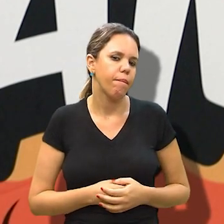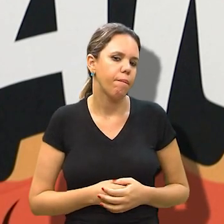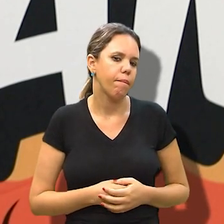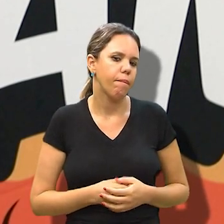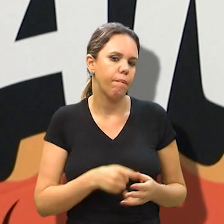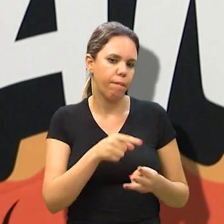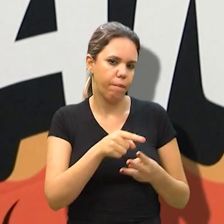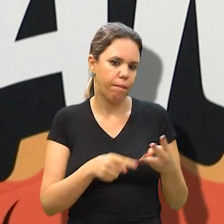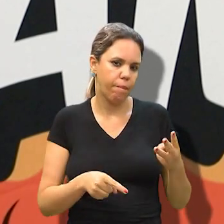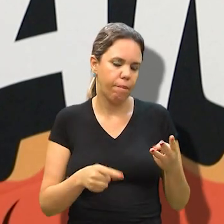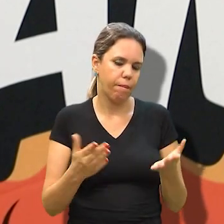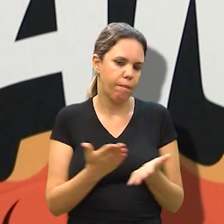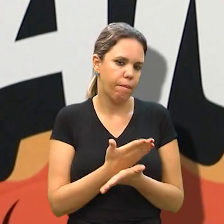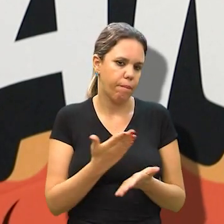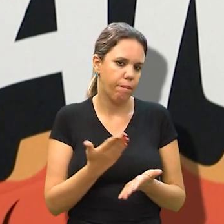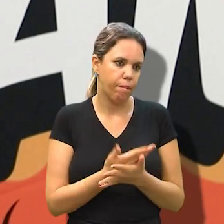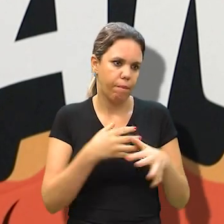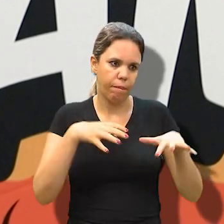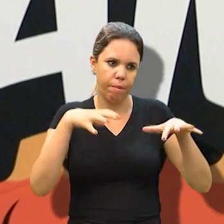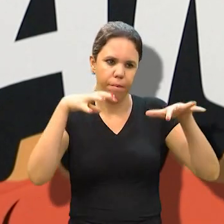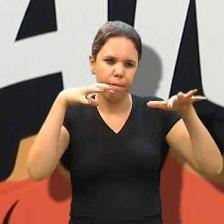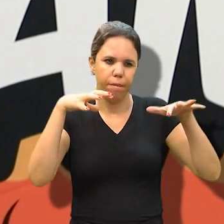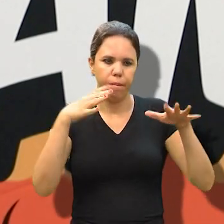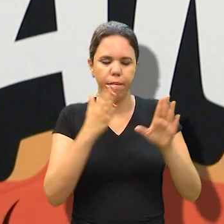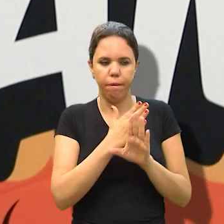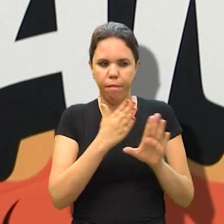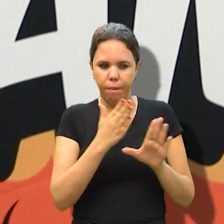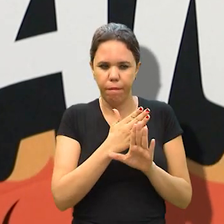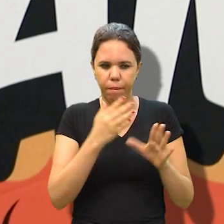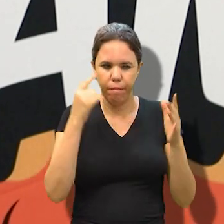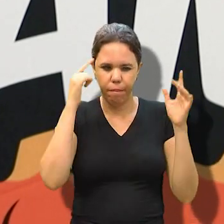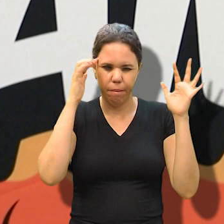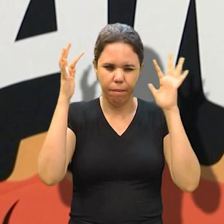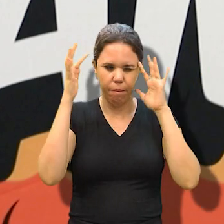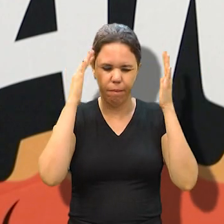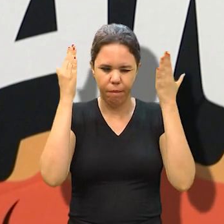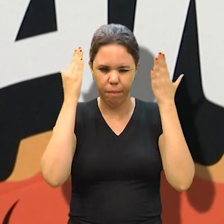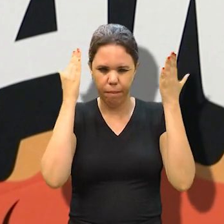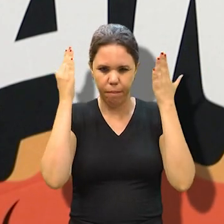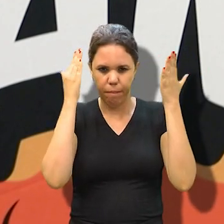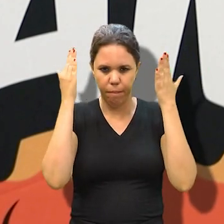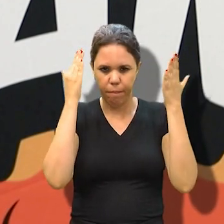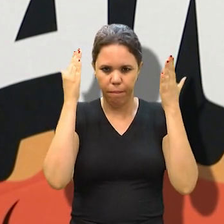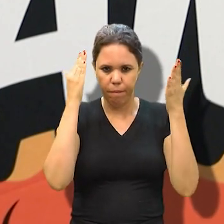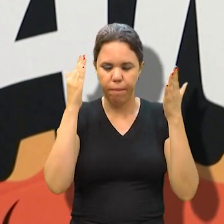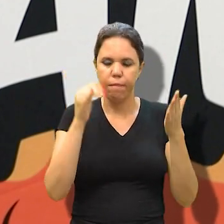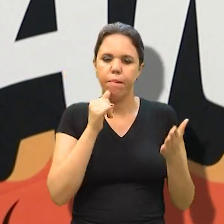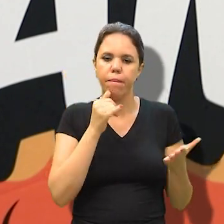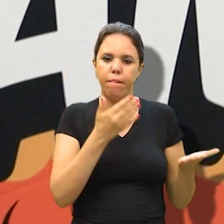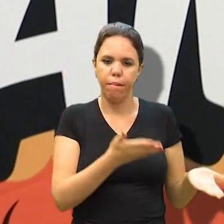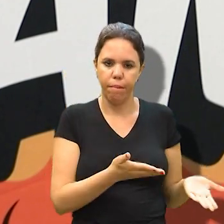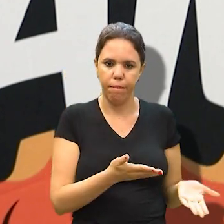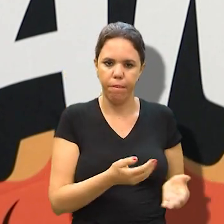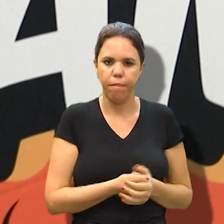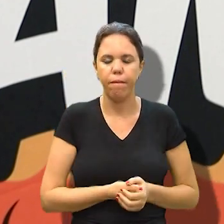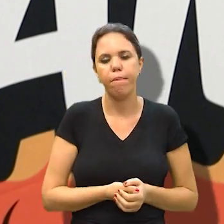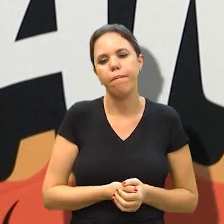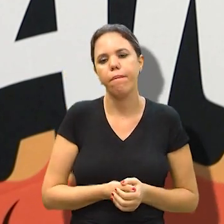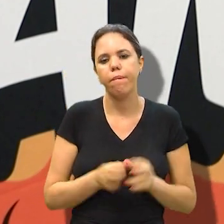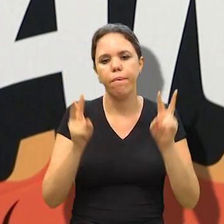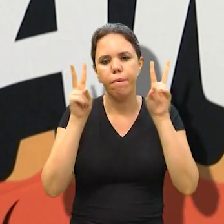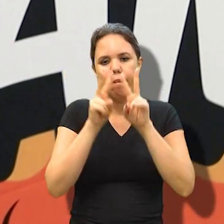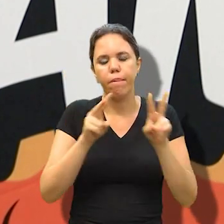streaming. O thriller, né, o suspense, ele mexe com o psicológico do leitor e, no caso